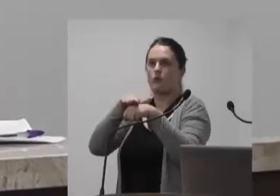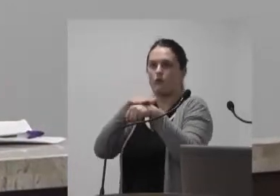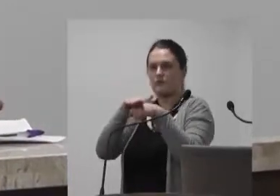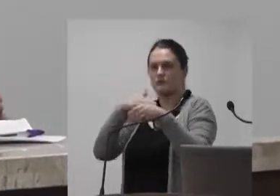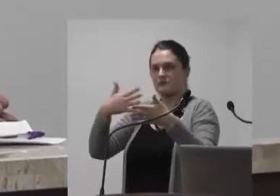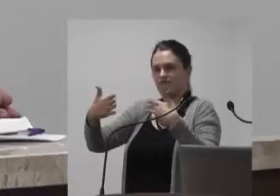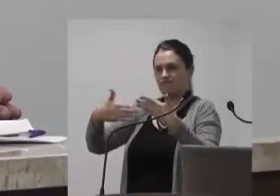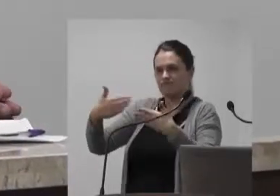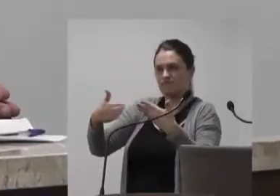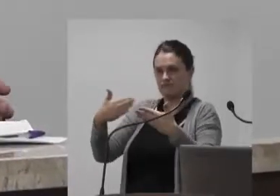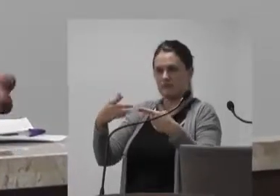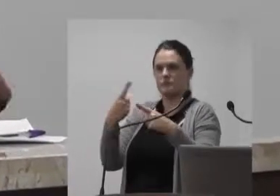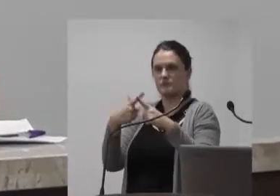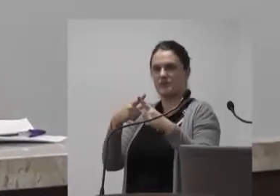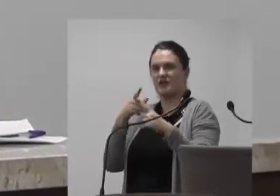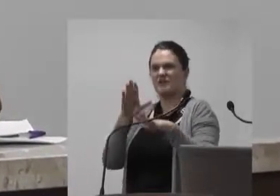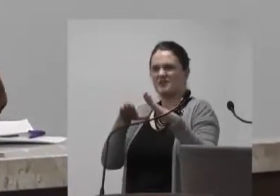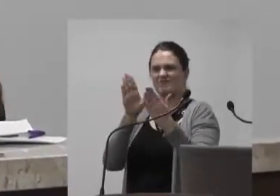enfrentar uma